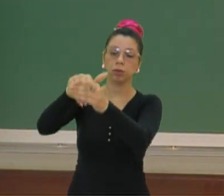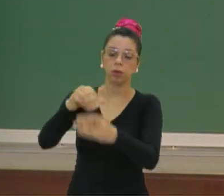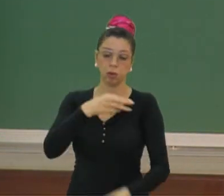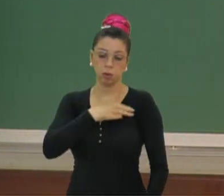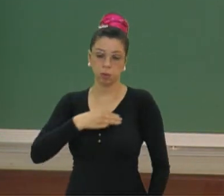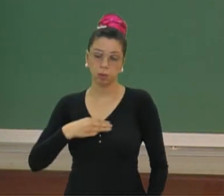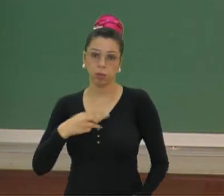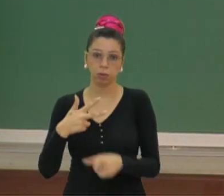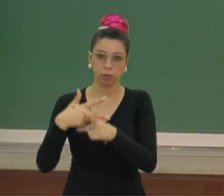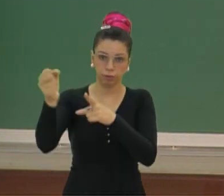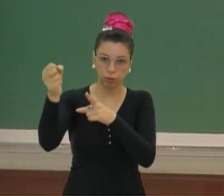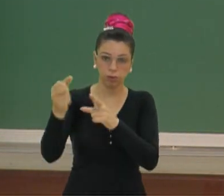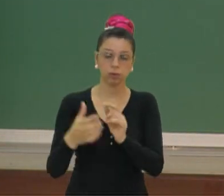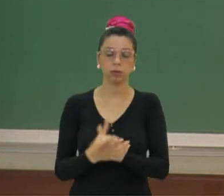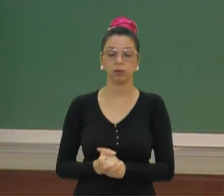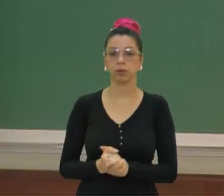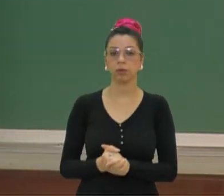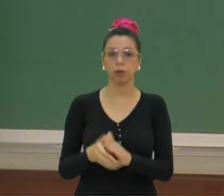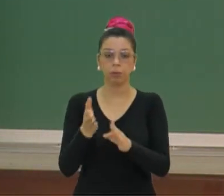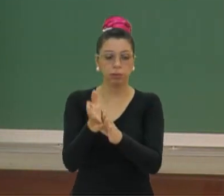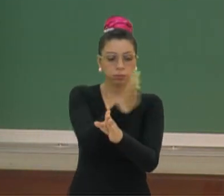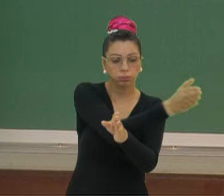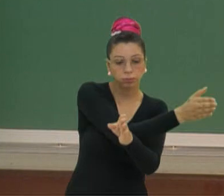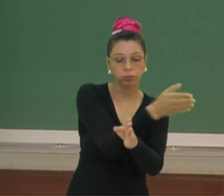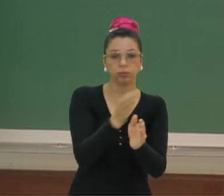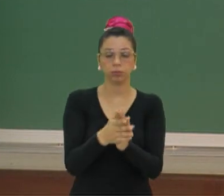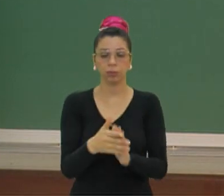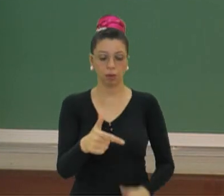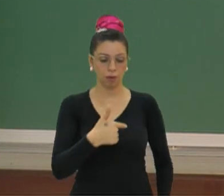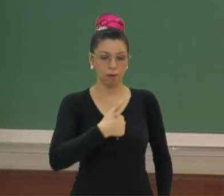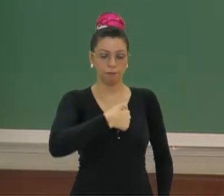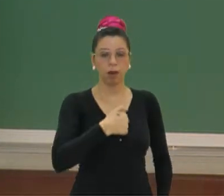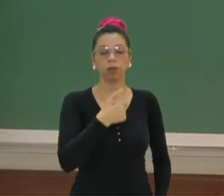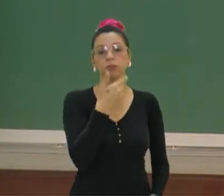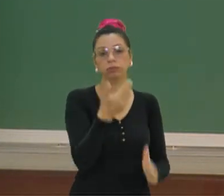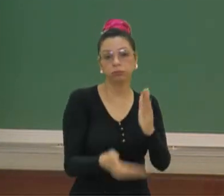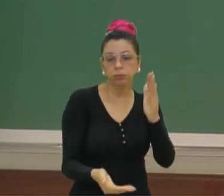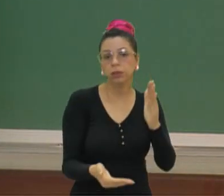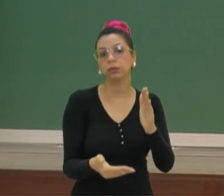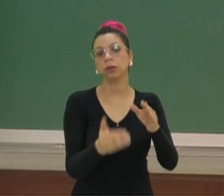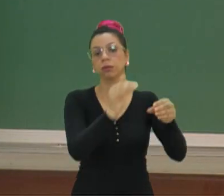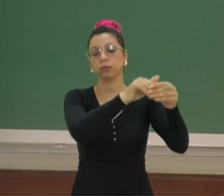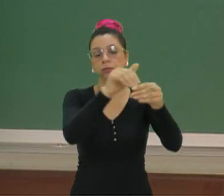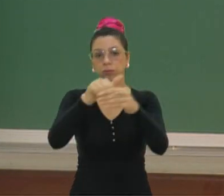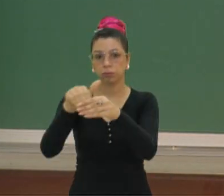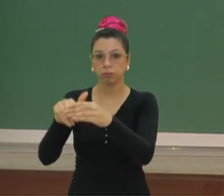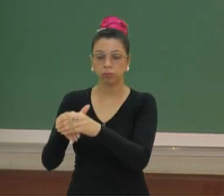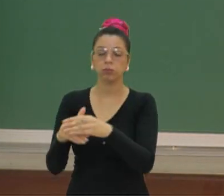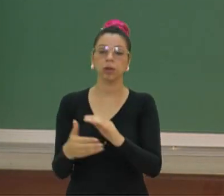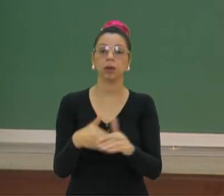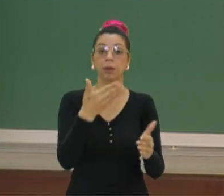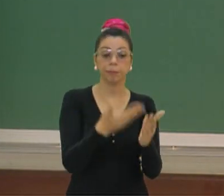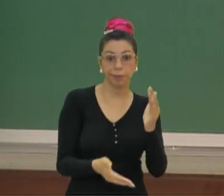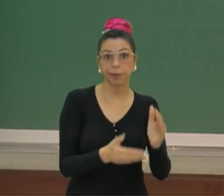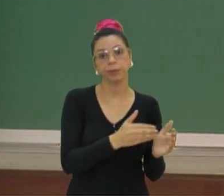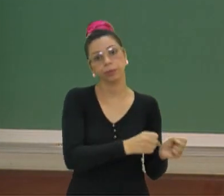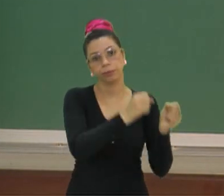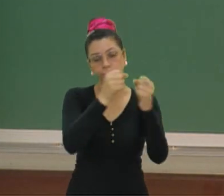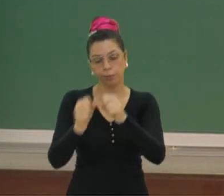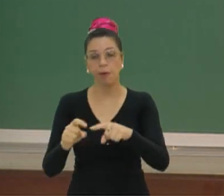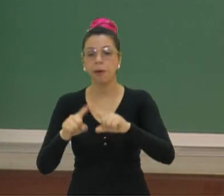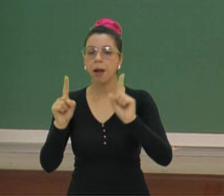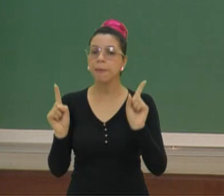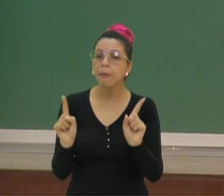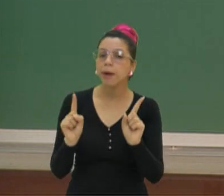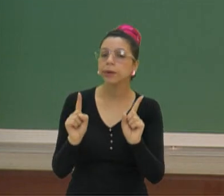quer lembrar o seguinte antes do governo Dutra. O Vargas perdeu eleições, deixou o governo, perde o poder, mas ele não